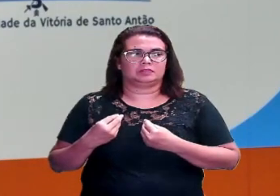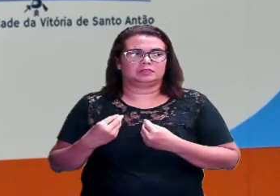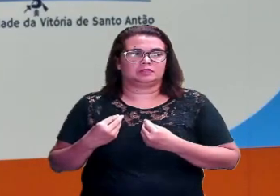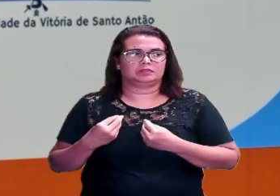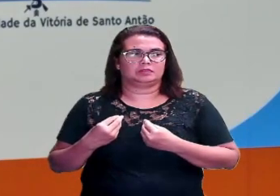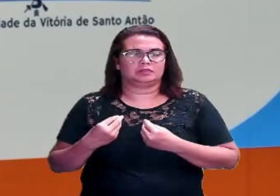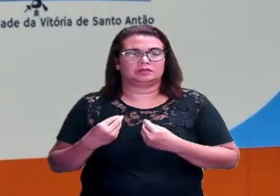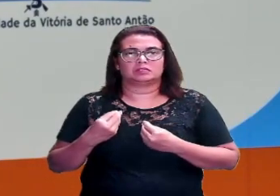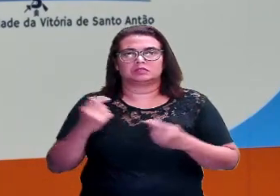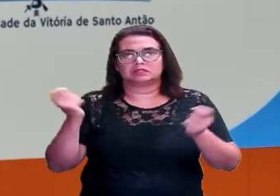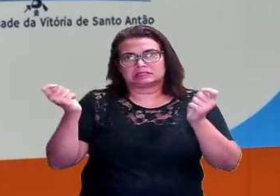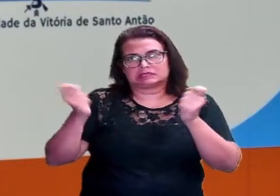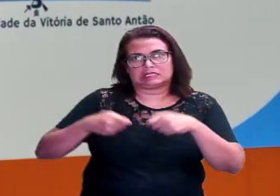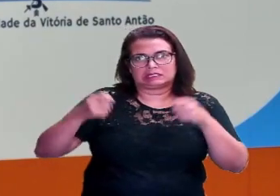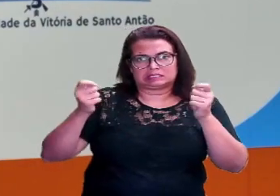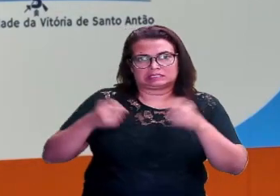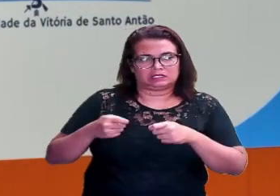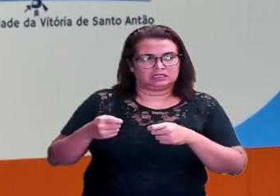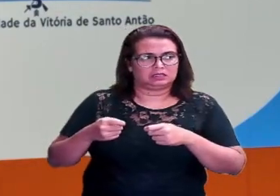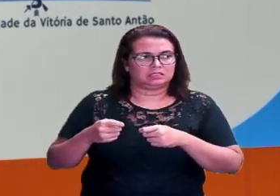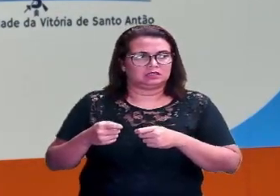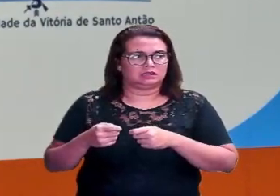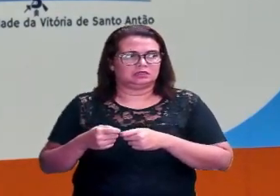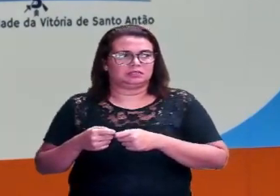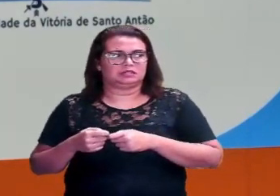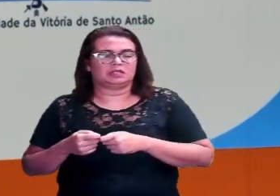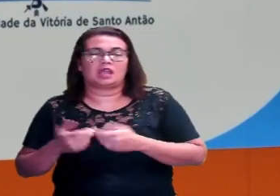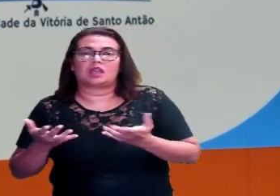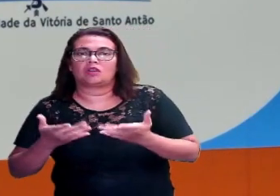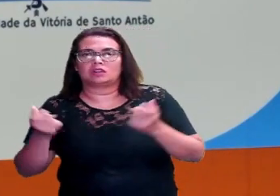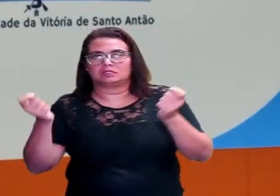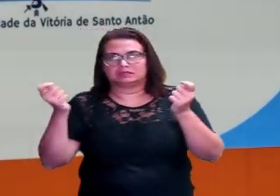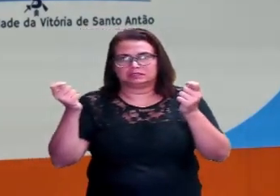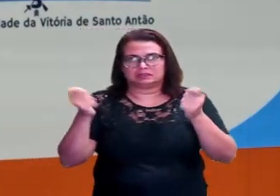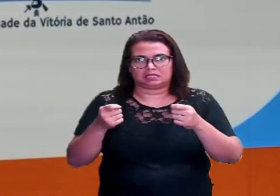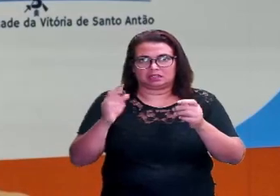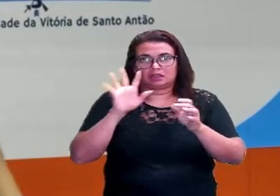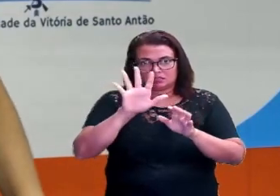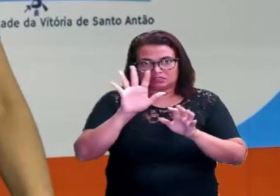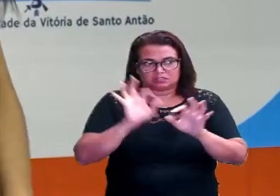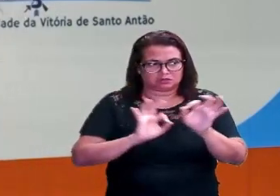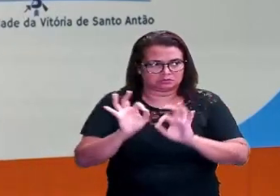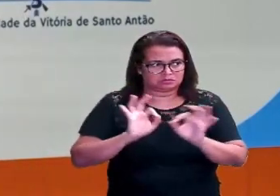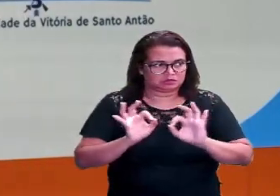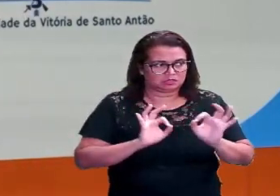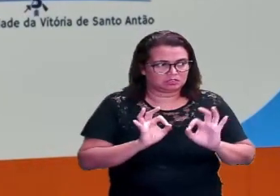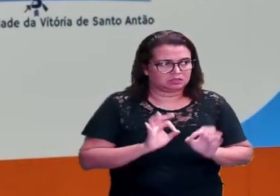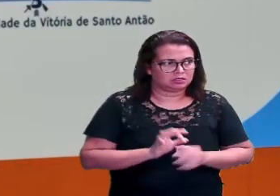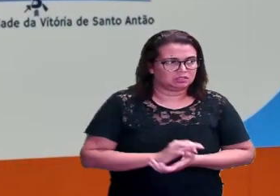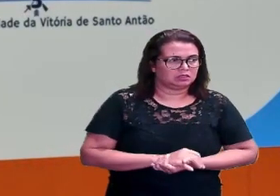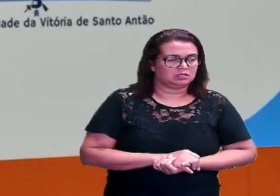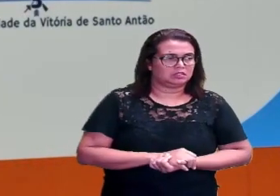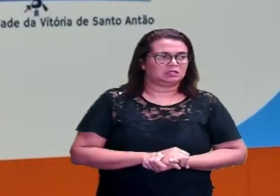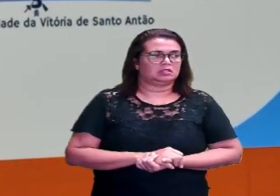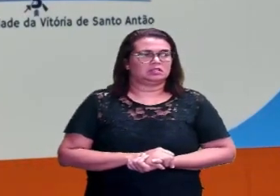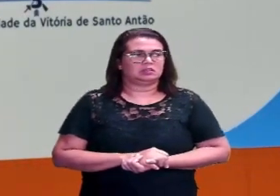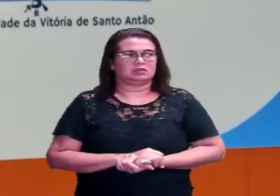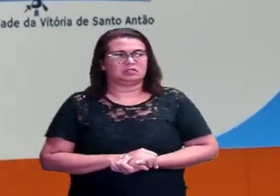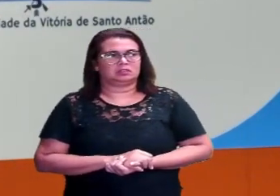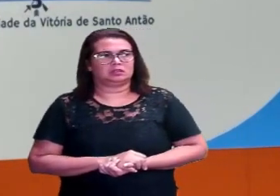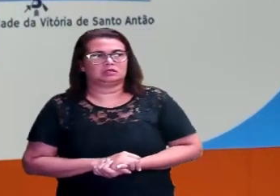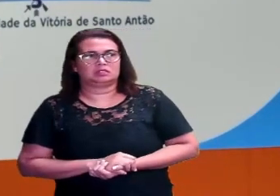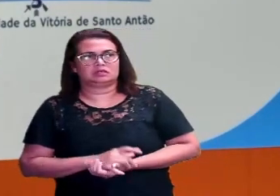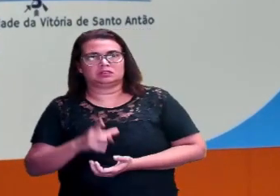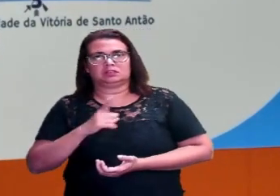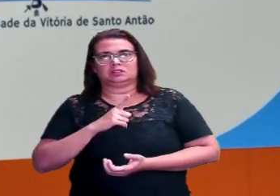com capacidade, tá, gente? Deixa eu só trocar aqui, porque fica melhor para vocês perceberem. Eu